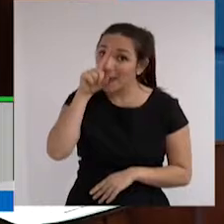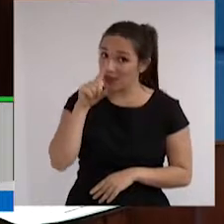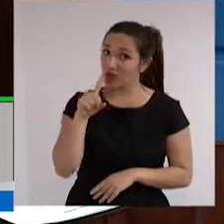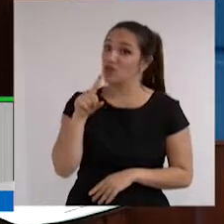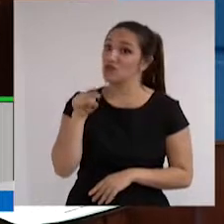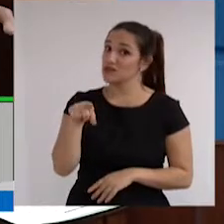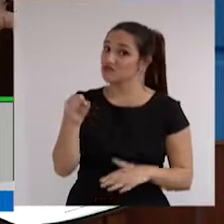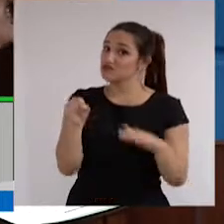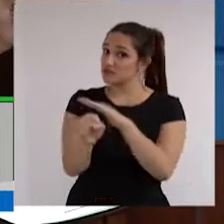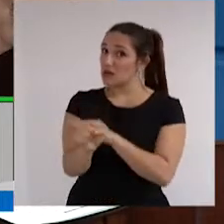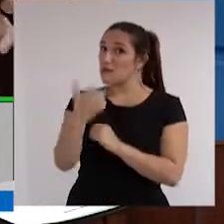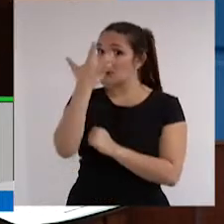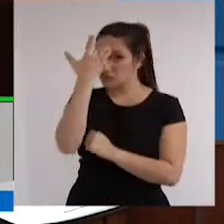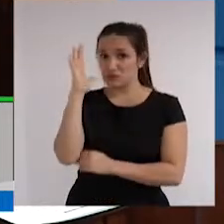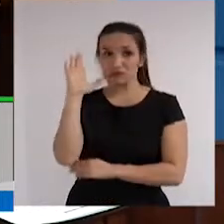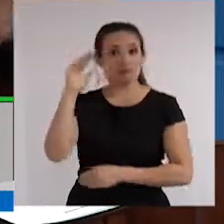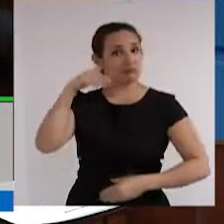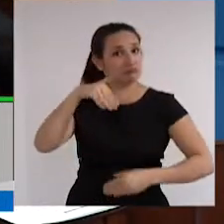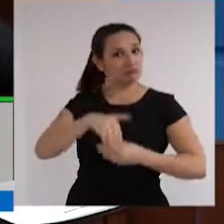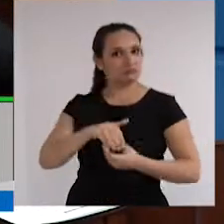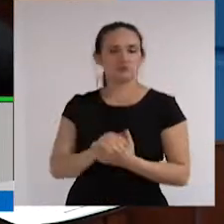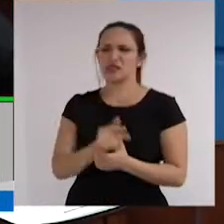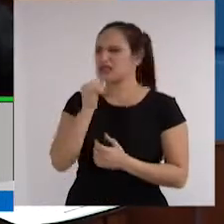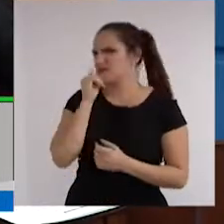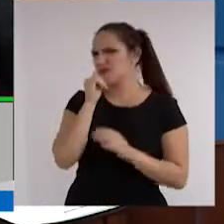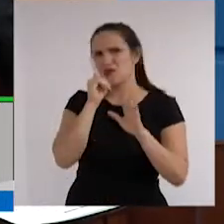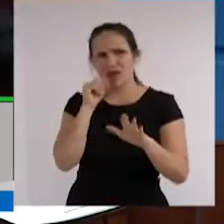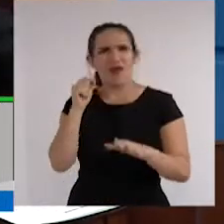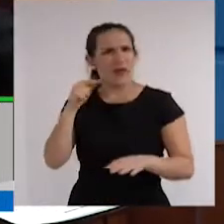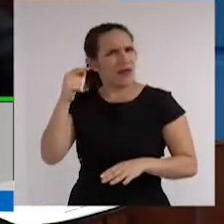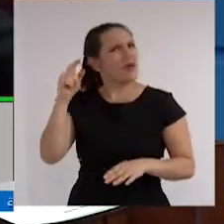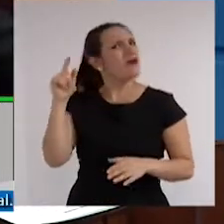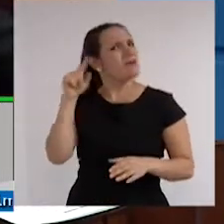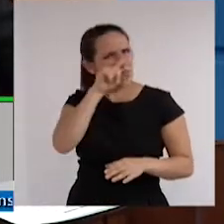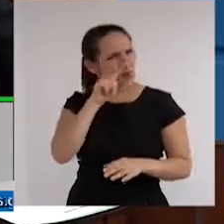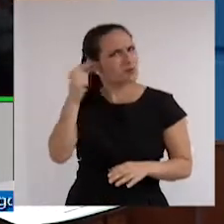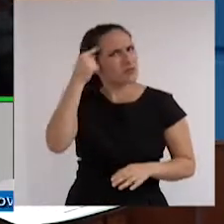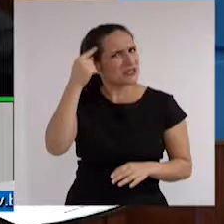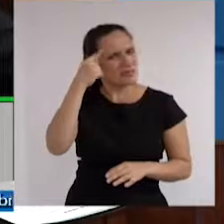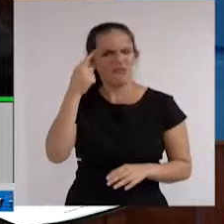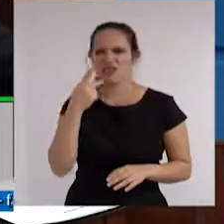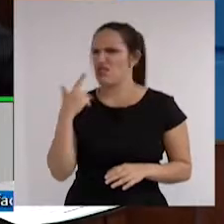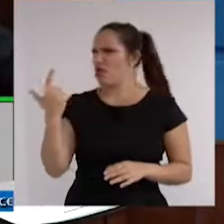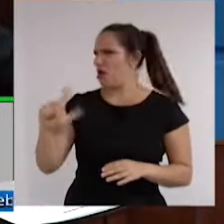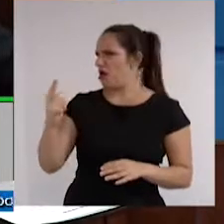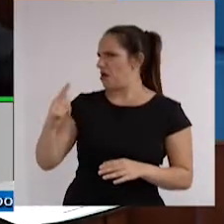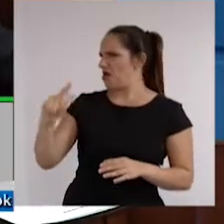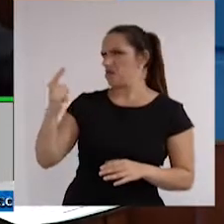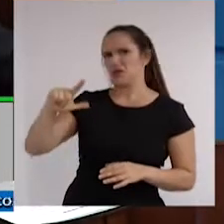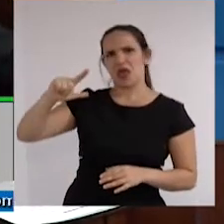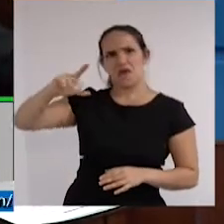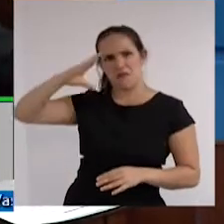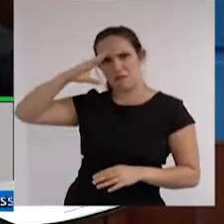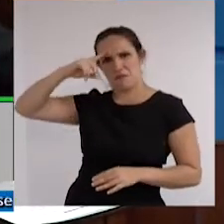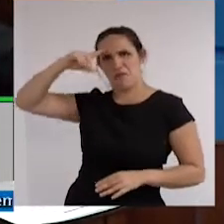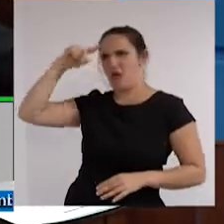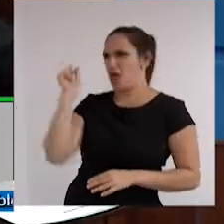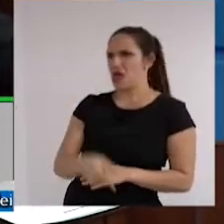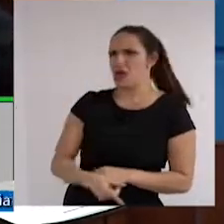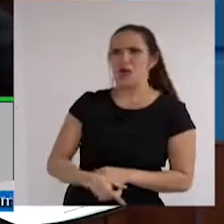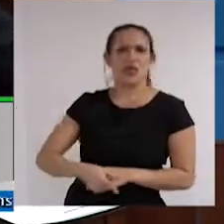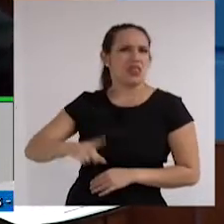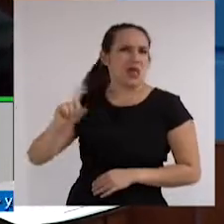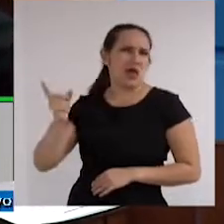ideia de algumas pessoas de que não, no Brasil não teve ditadura militar. Não teve para quem não teve um